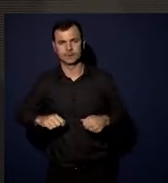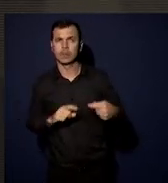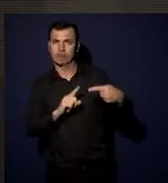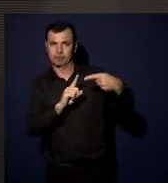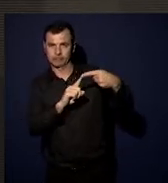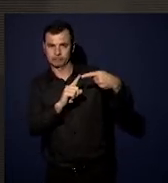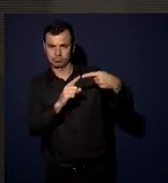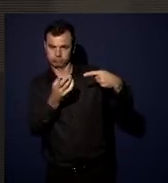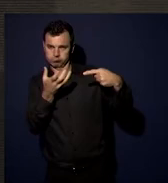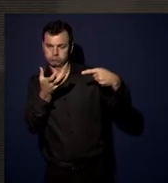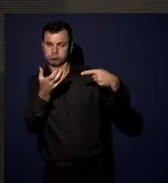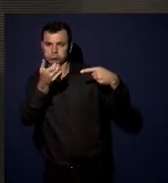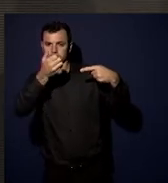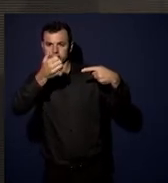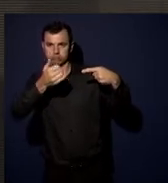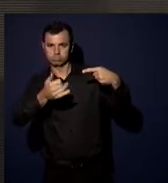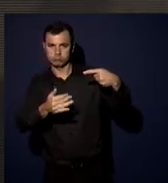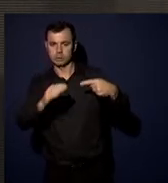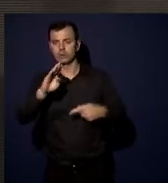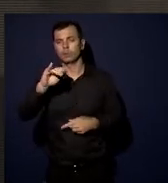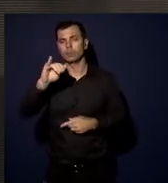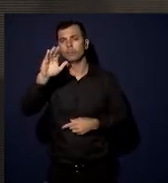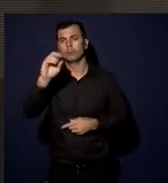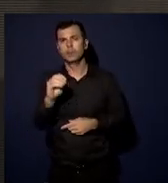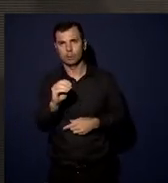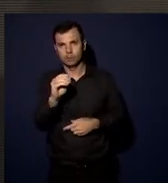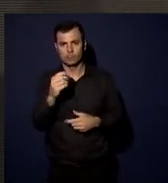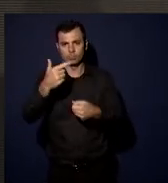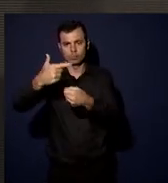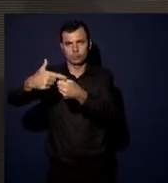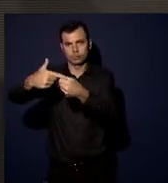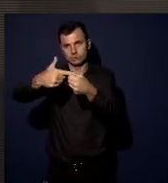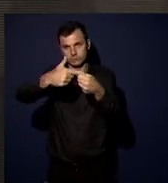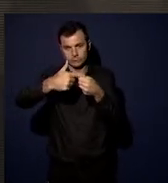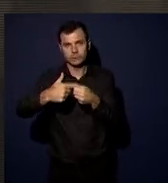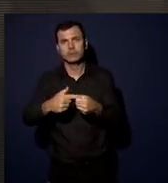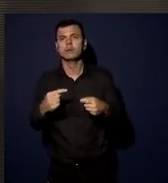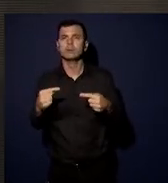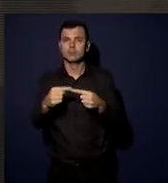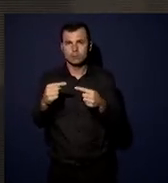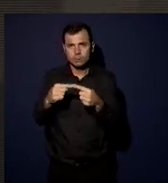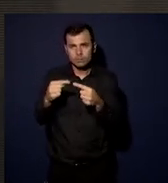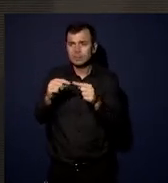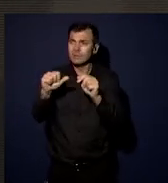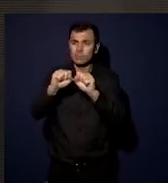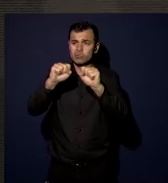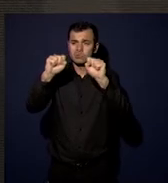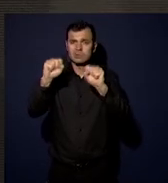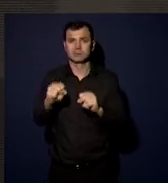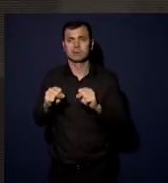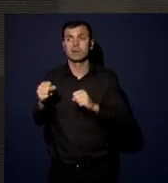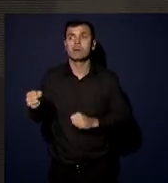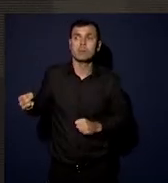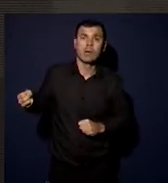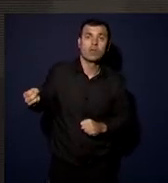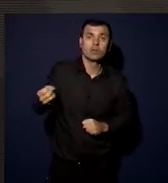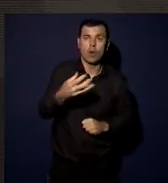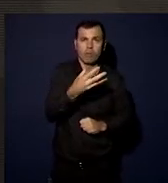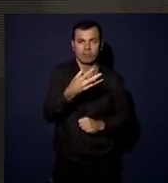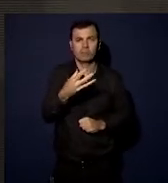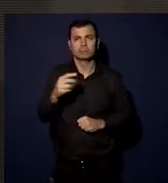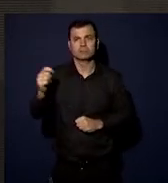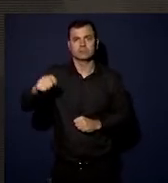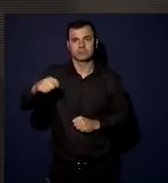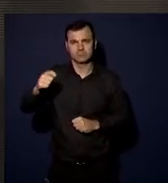é que o biocombustível é uma parte desse ecossistema renovável e uma parte que eu